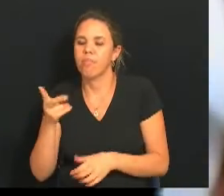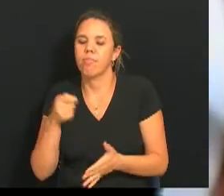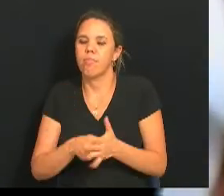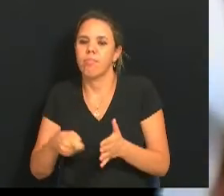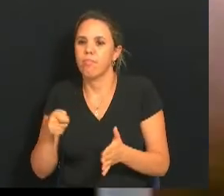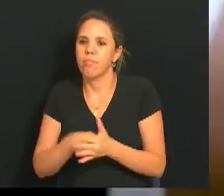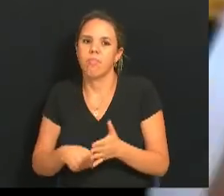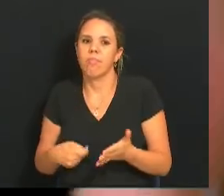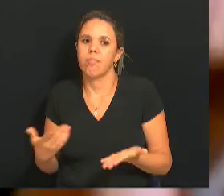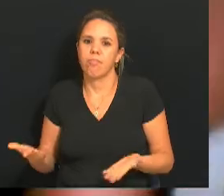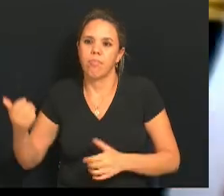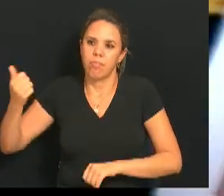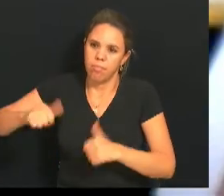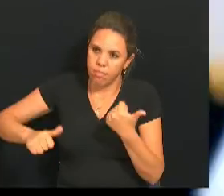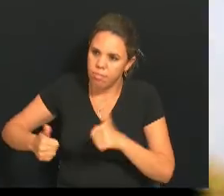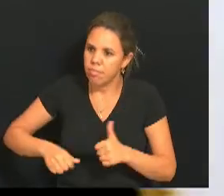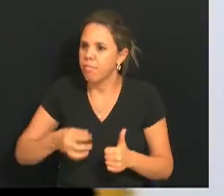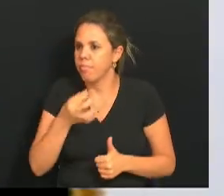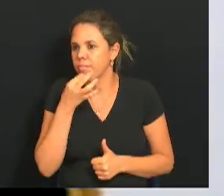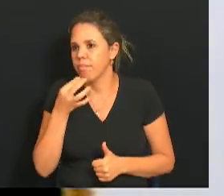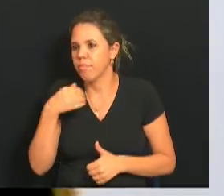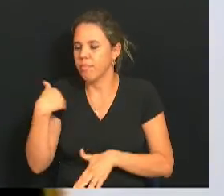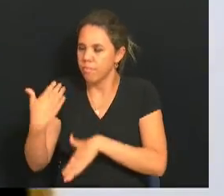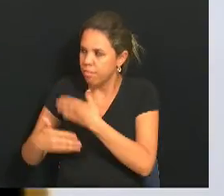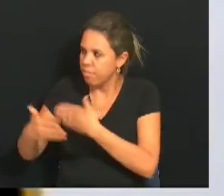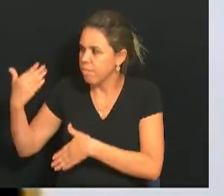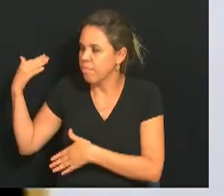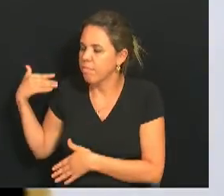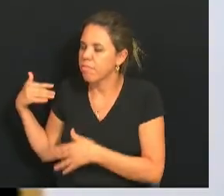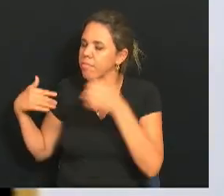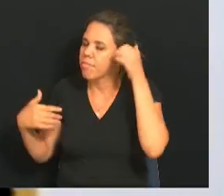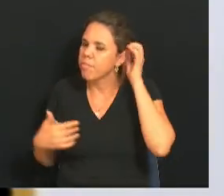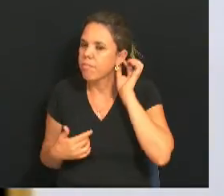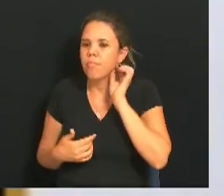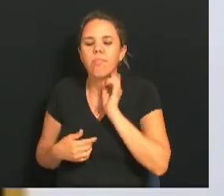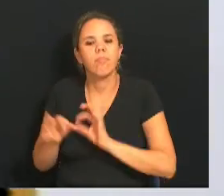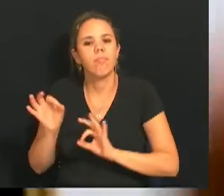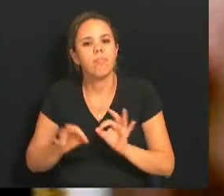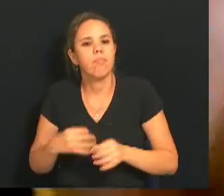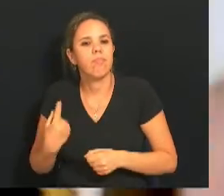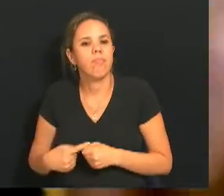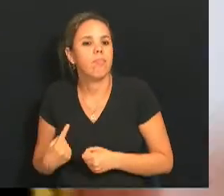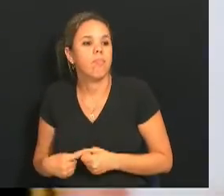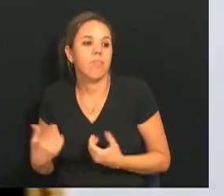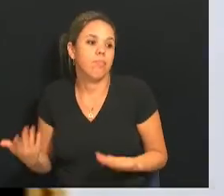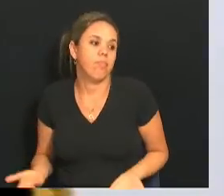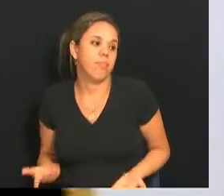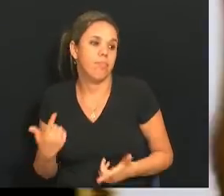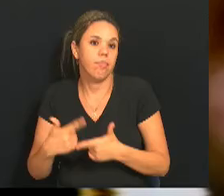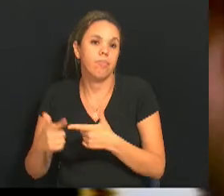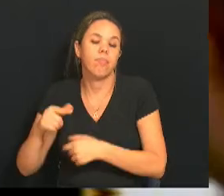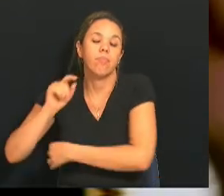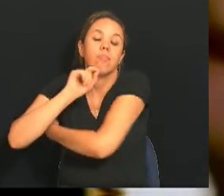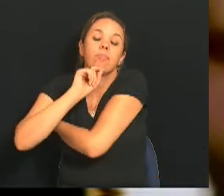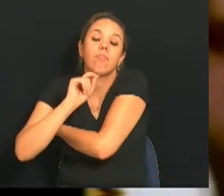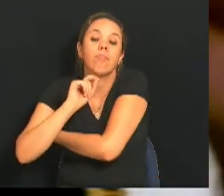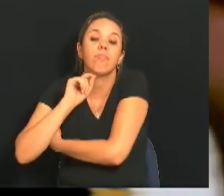estamos aí avaliando aquilo que passou pelo plano municipal. O problema